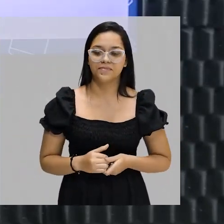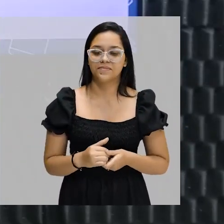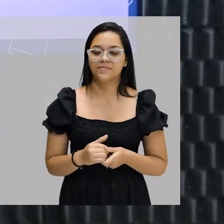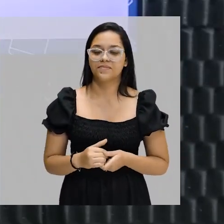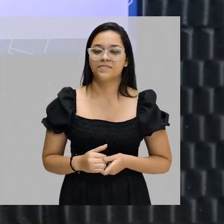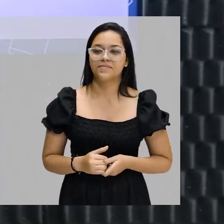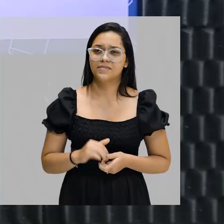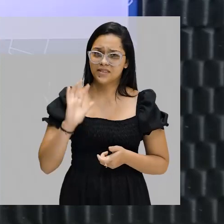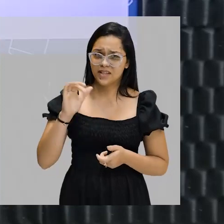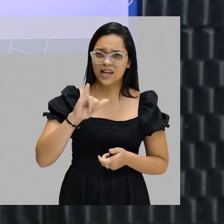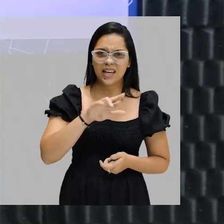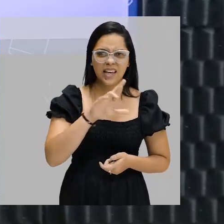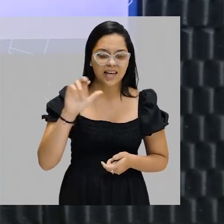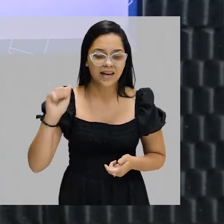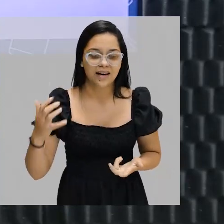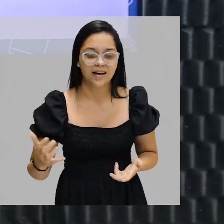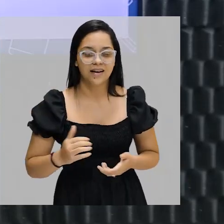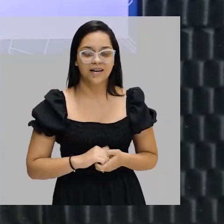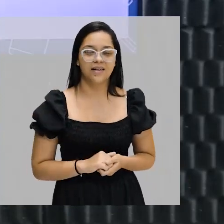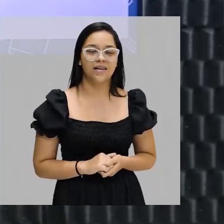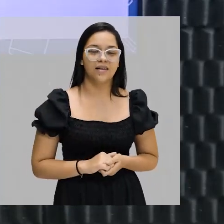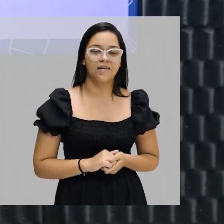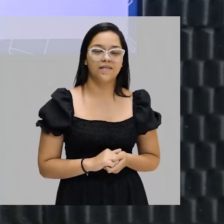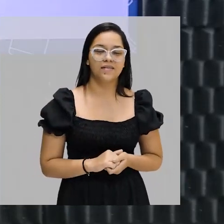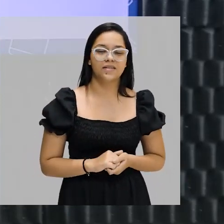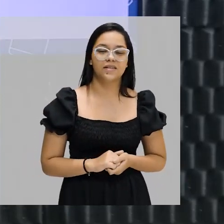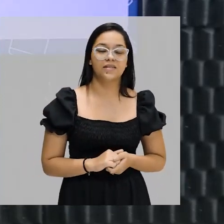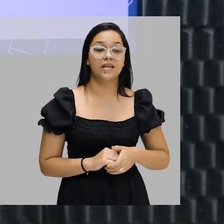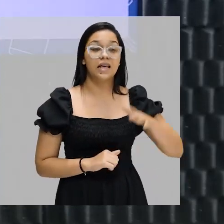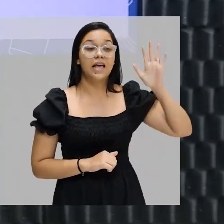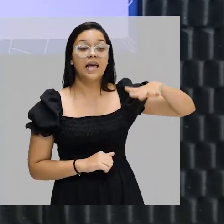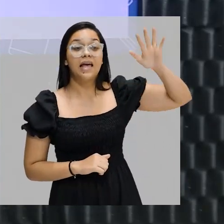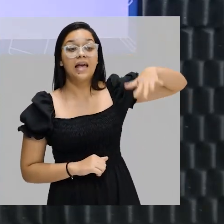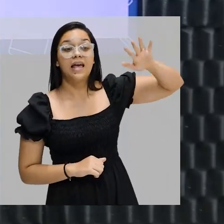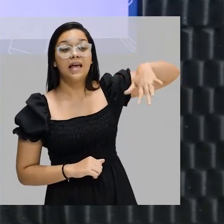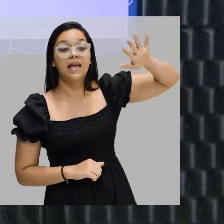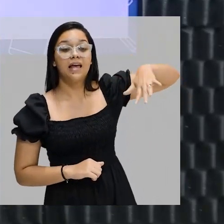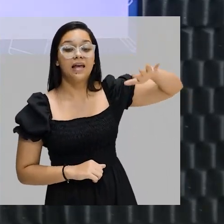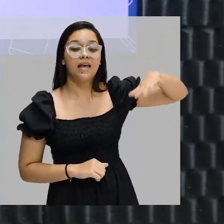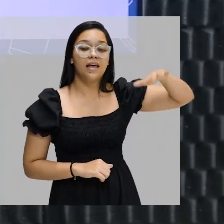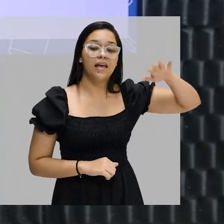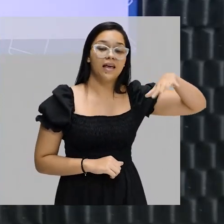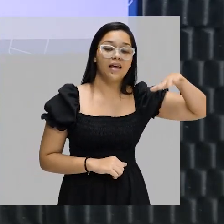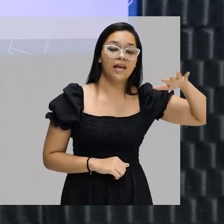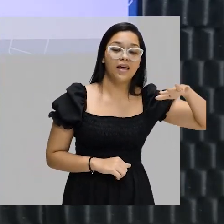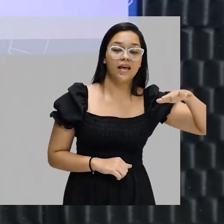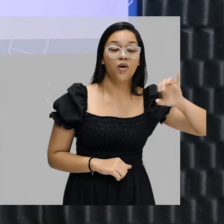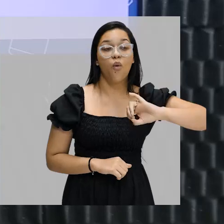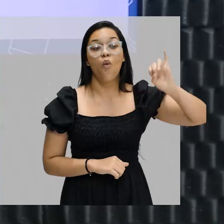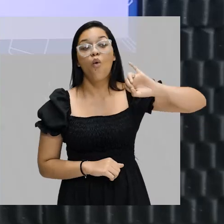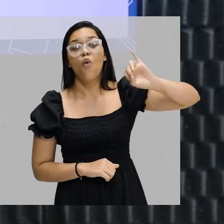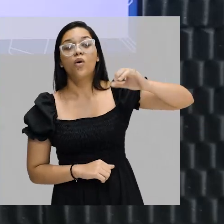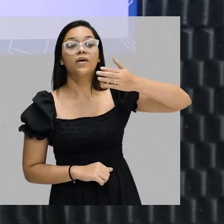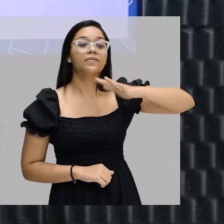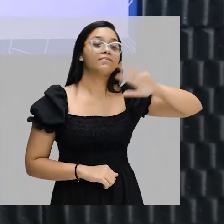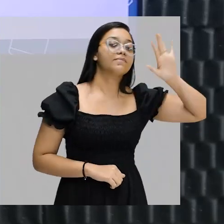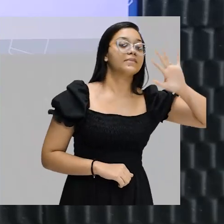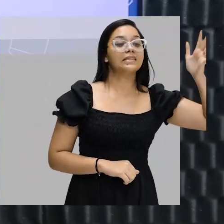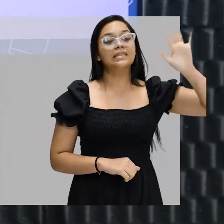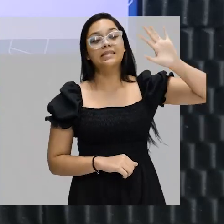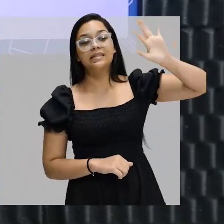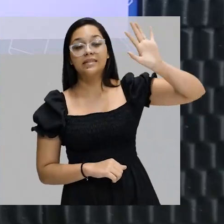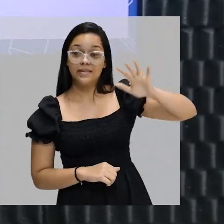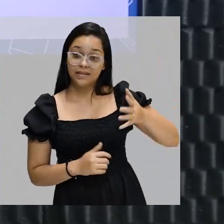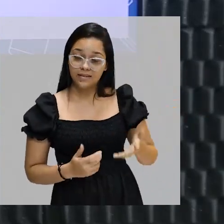Iá já viro O apelo chamamento tá chamando alguém alô ei ei ei Oi psiu psiu